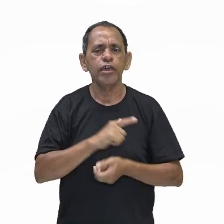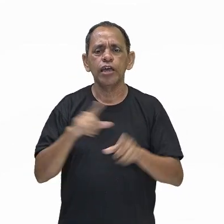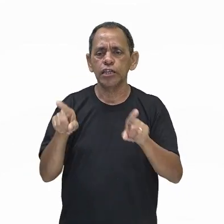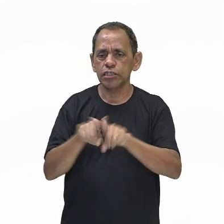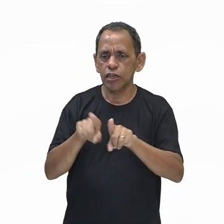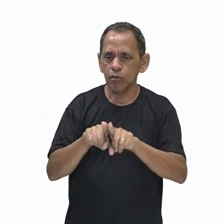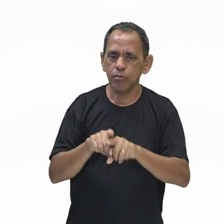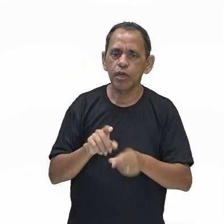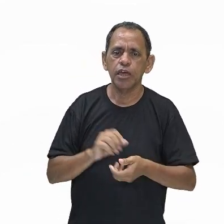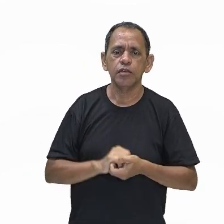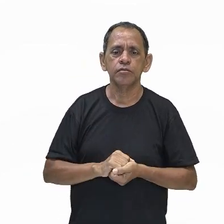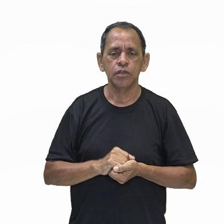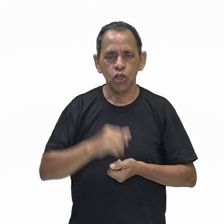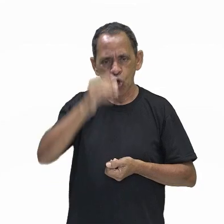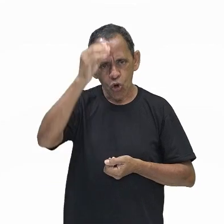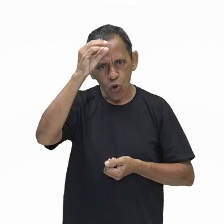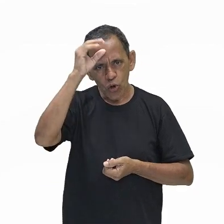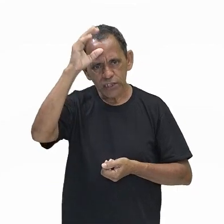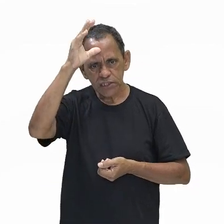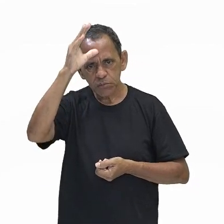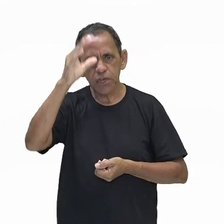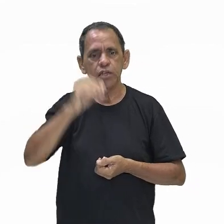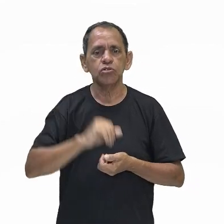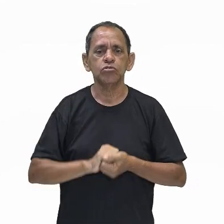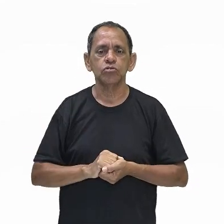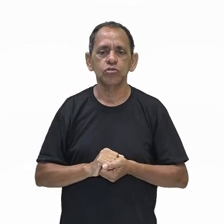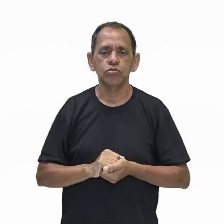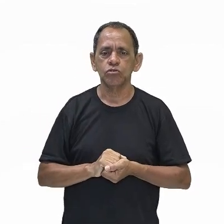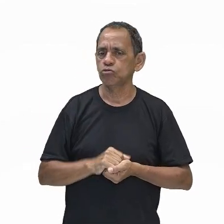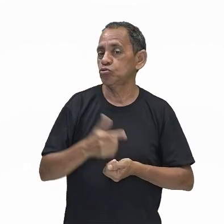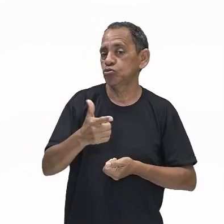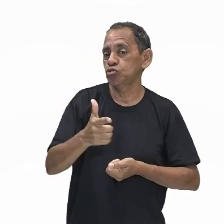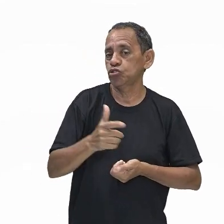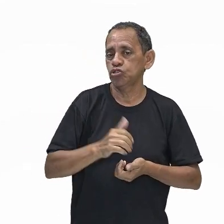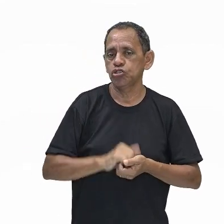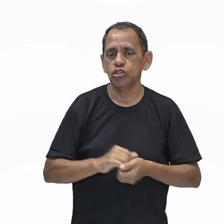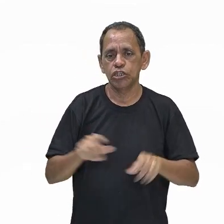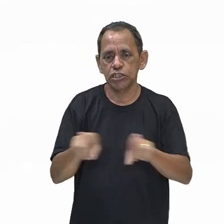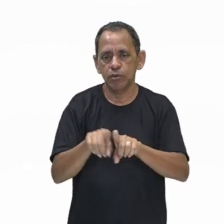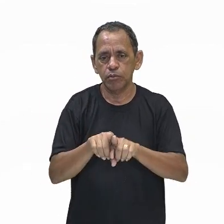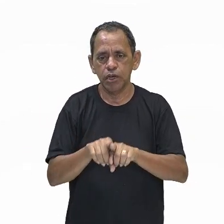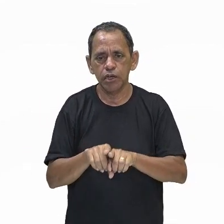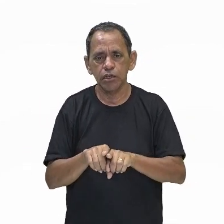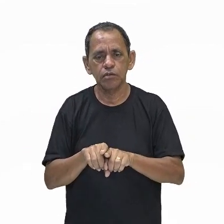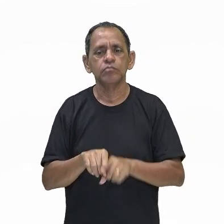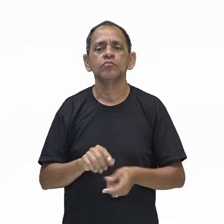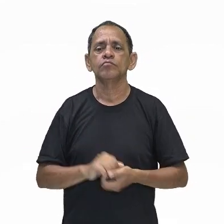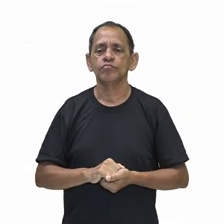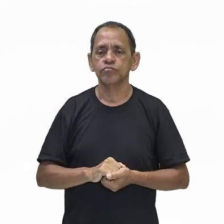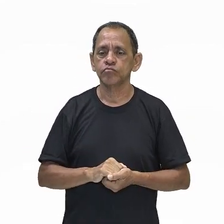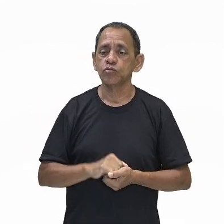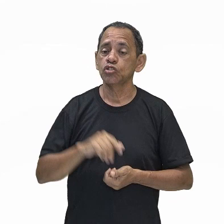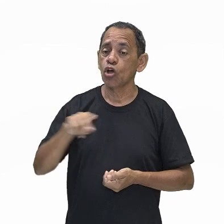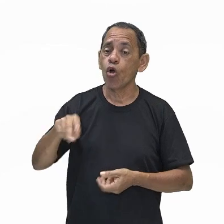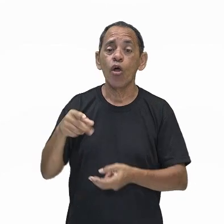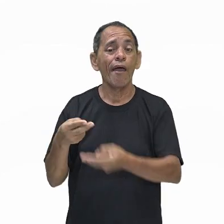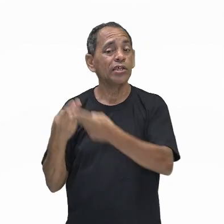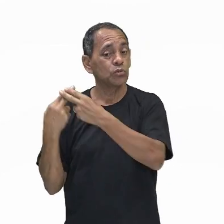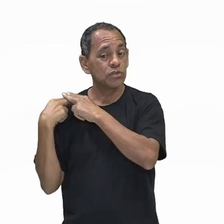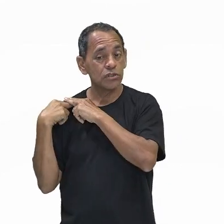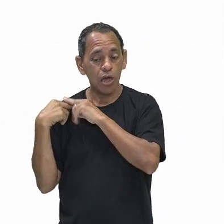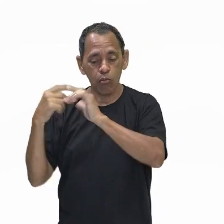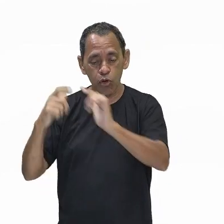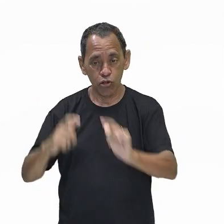certa forma. Aí, quem era o chefe de Macabea que decidiu dar uma oportunidade de emprego para ela? Raimundo Silveira, né, que era o